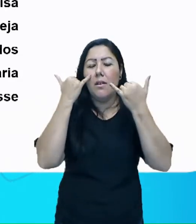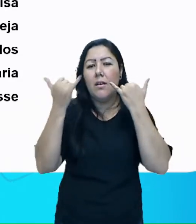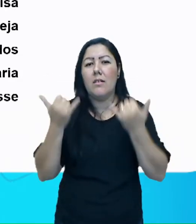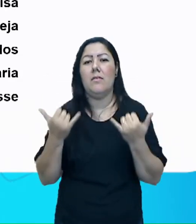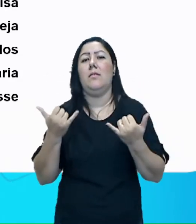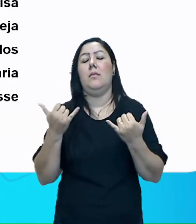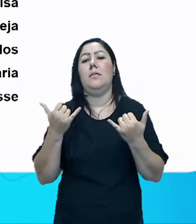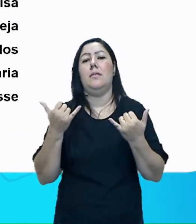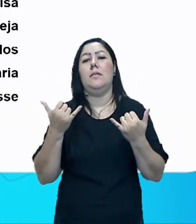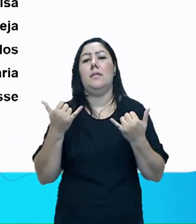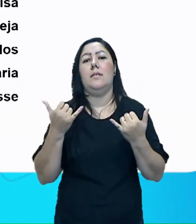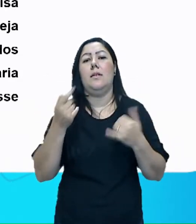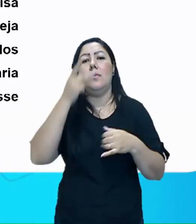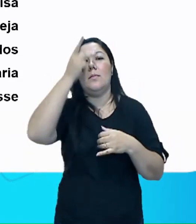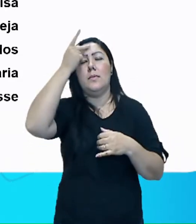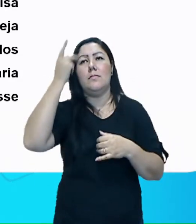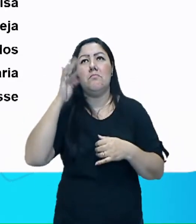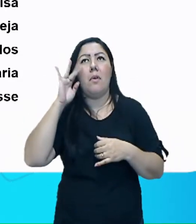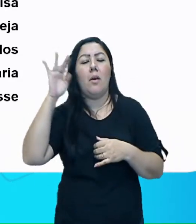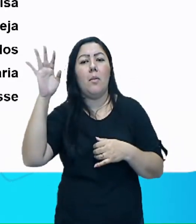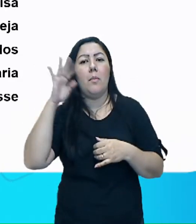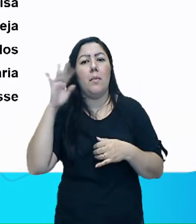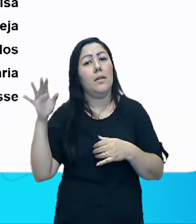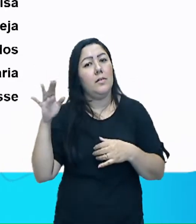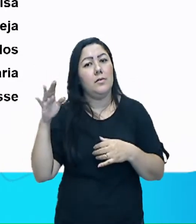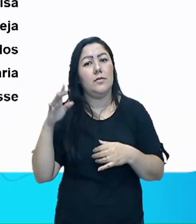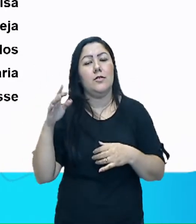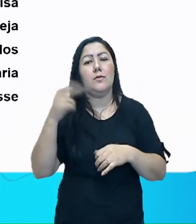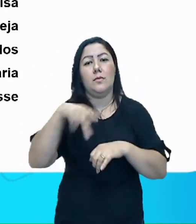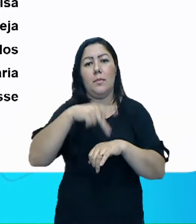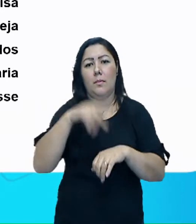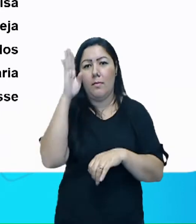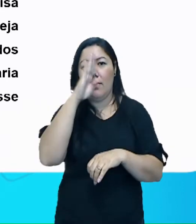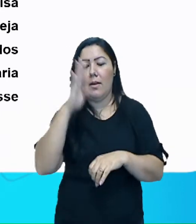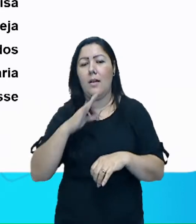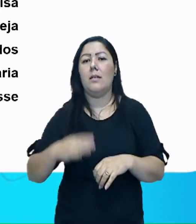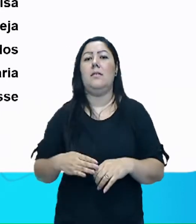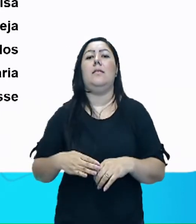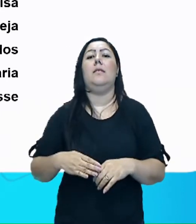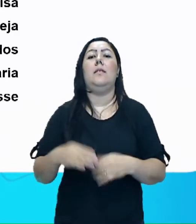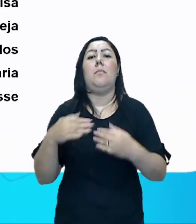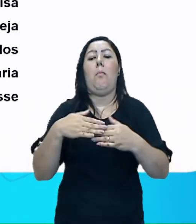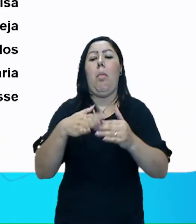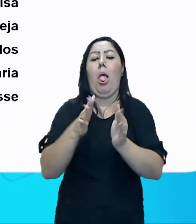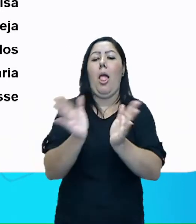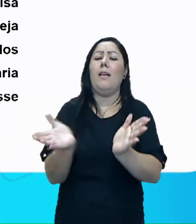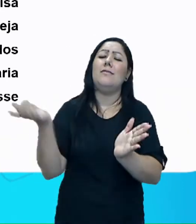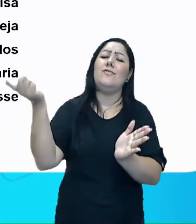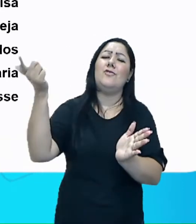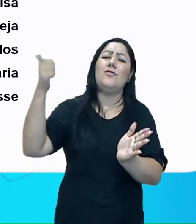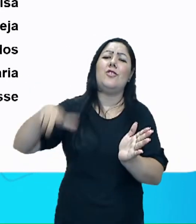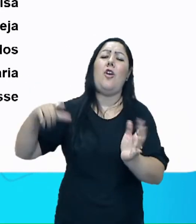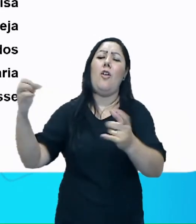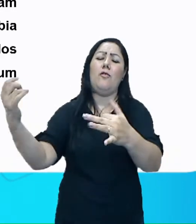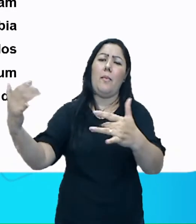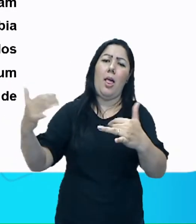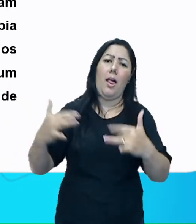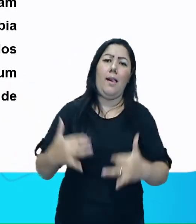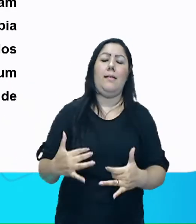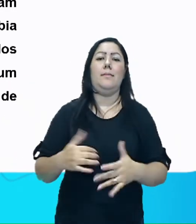estaria ameaçado por uma nova onda imigratória. Infelizmente, não temos esse